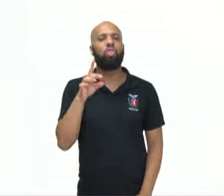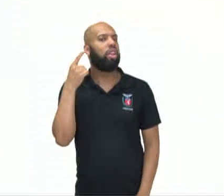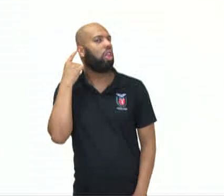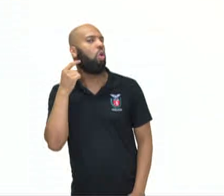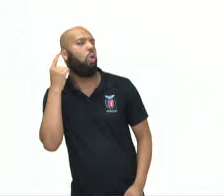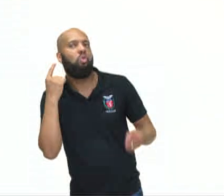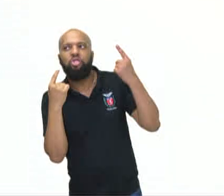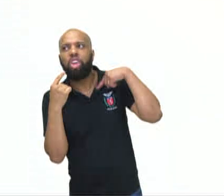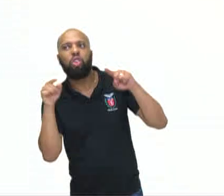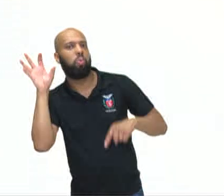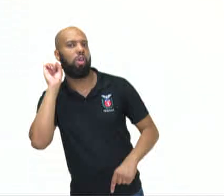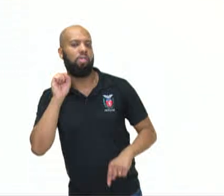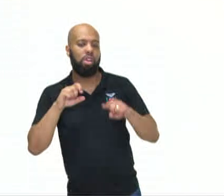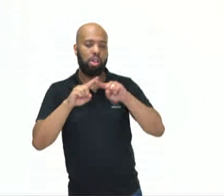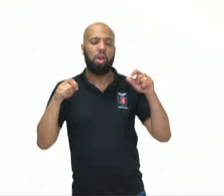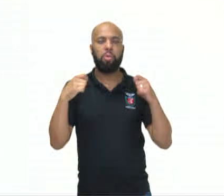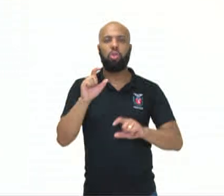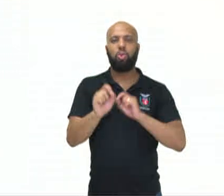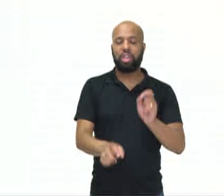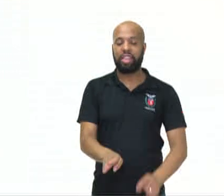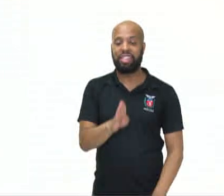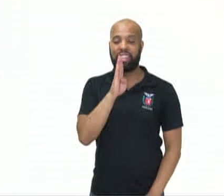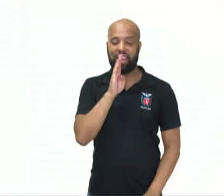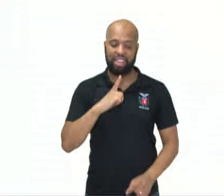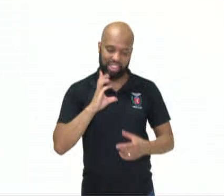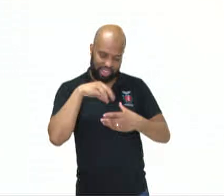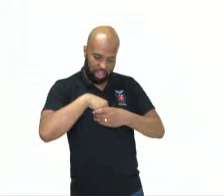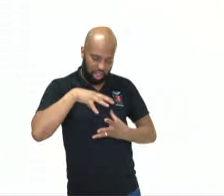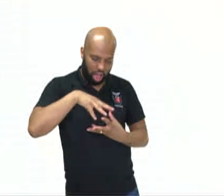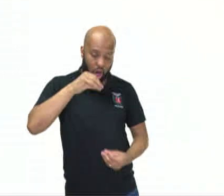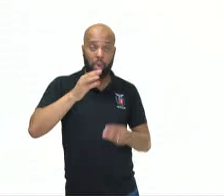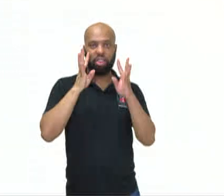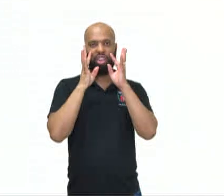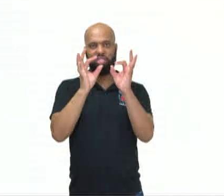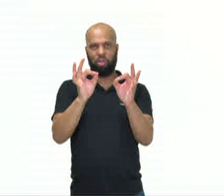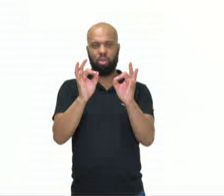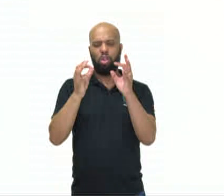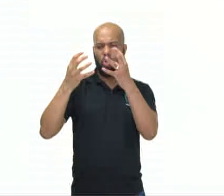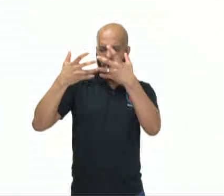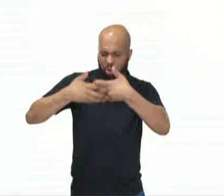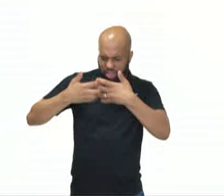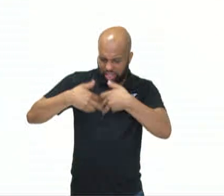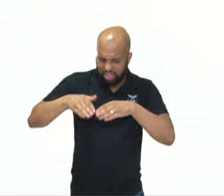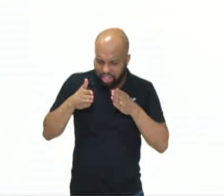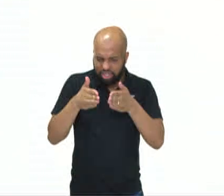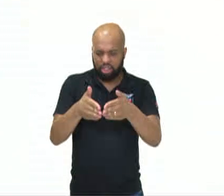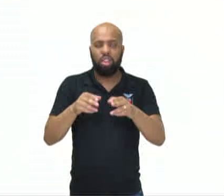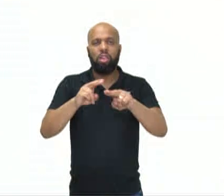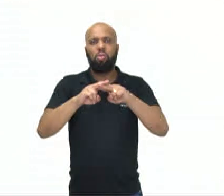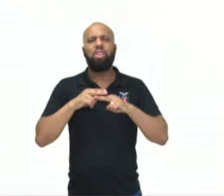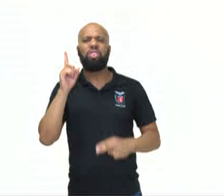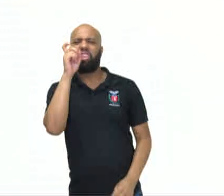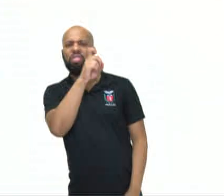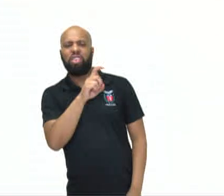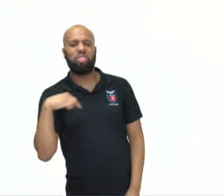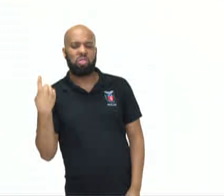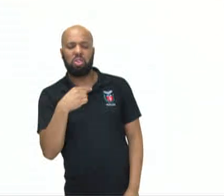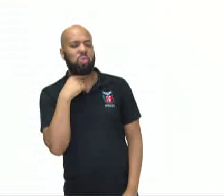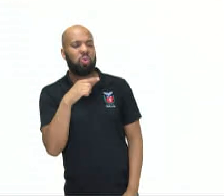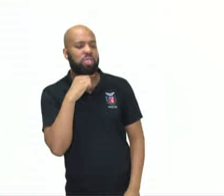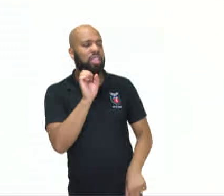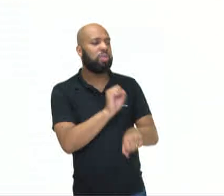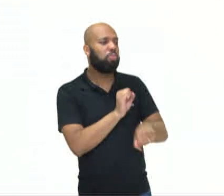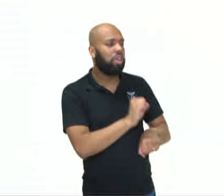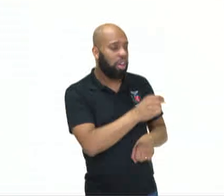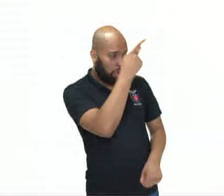preciso também que haja silêncio dentro da alma. Daí a dificuldade, a gente não aguenta ouvir o que o outro